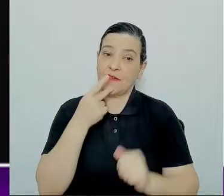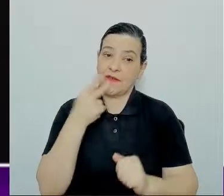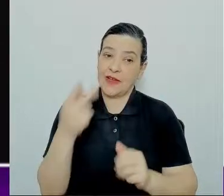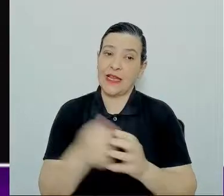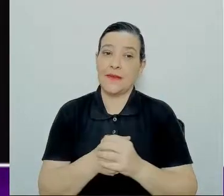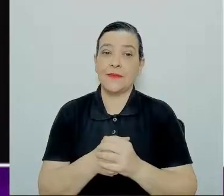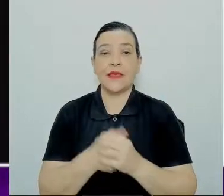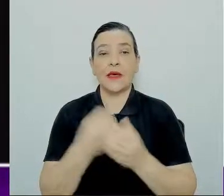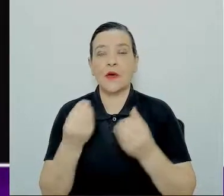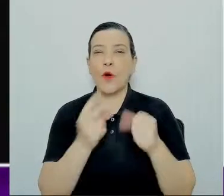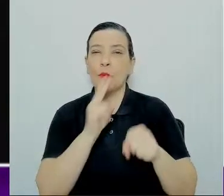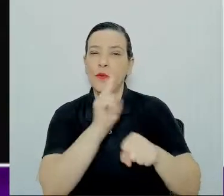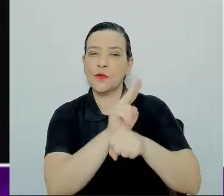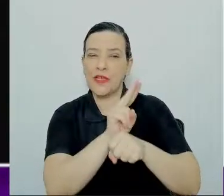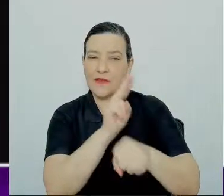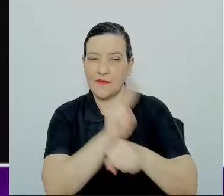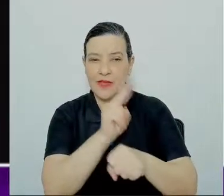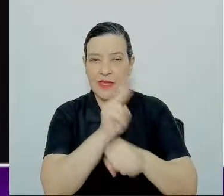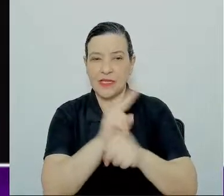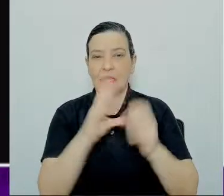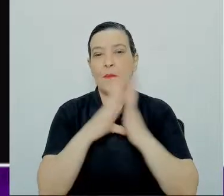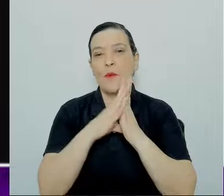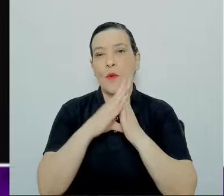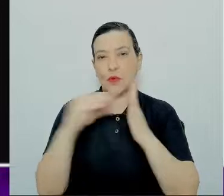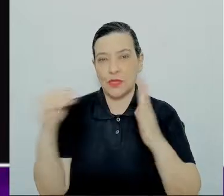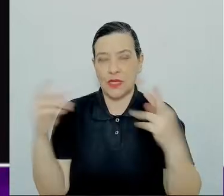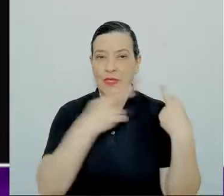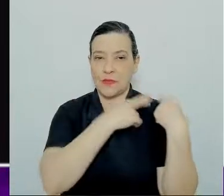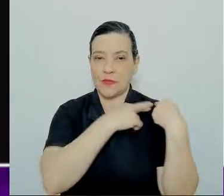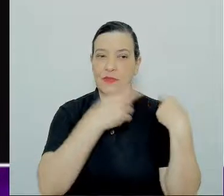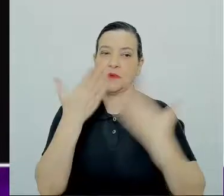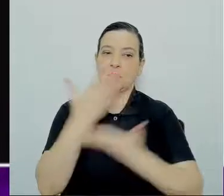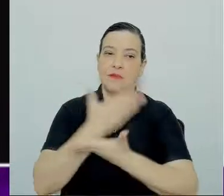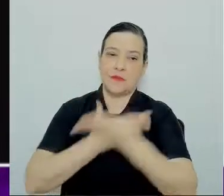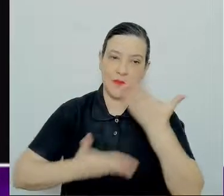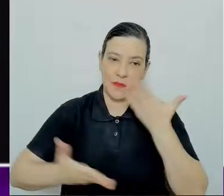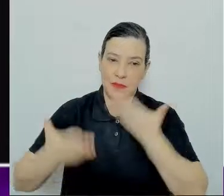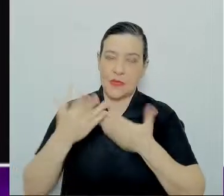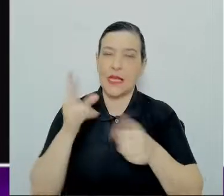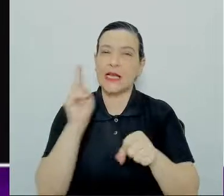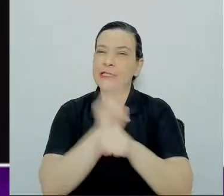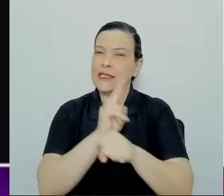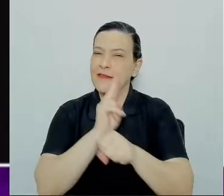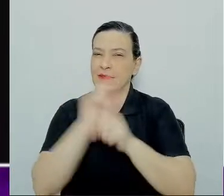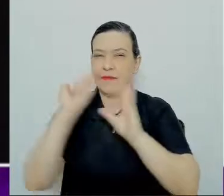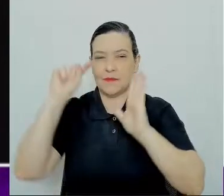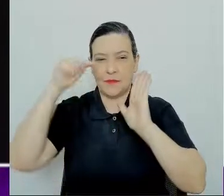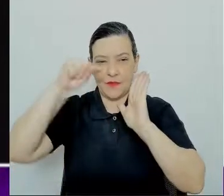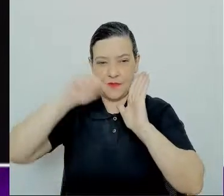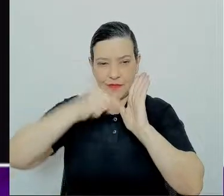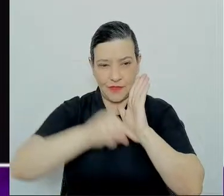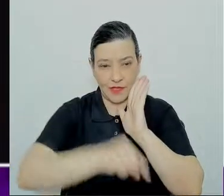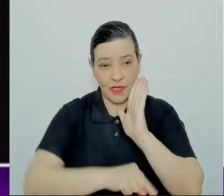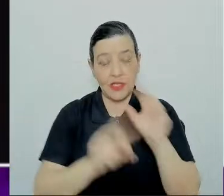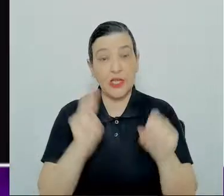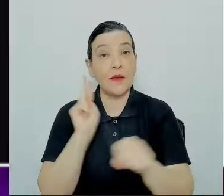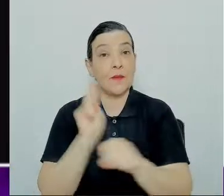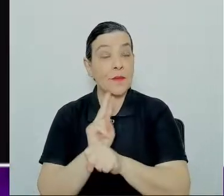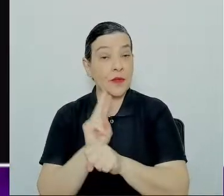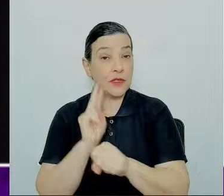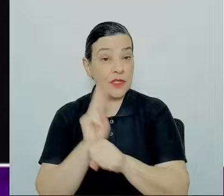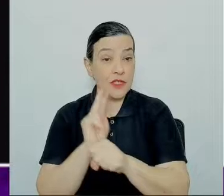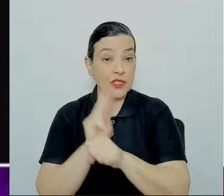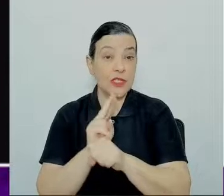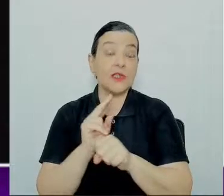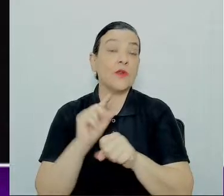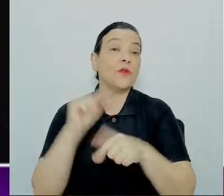defesa em castelo, sobre os modelos de responsabilidade compartilhada, as defesas em profundidade, né? Quem são elas